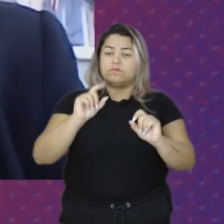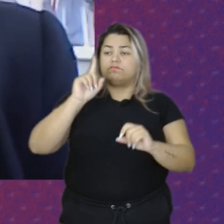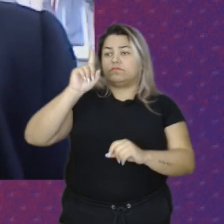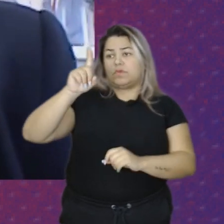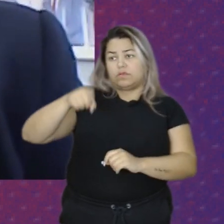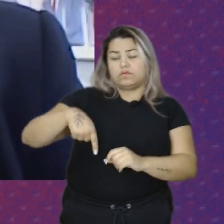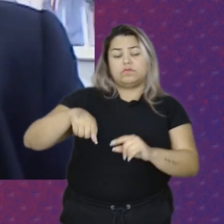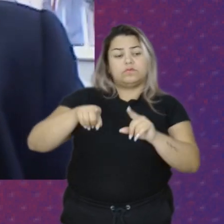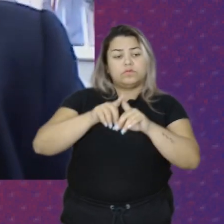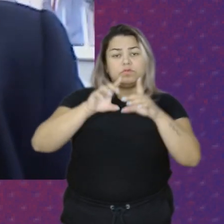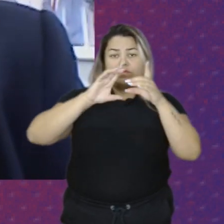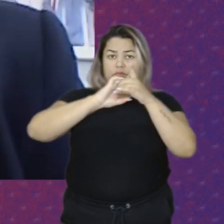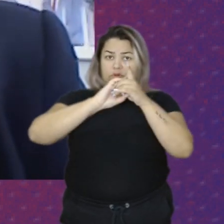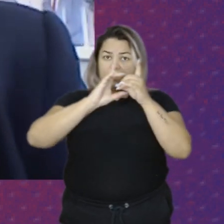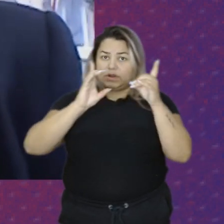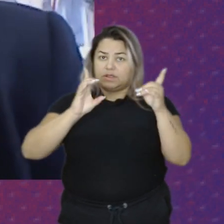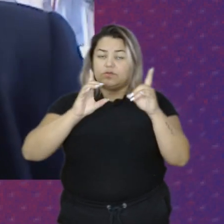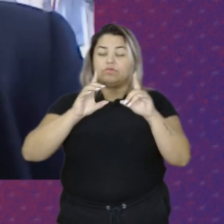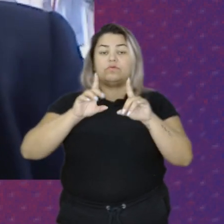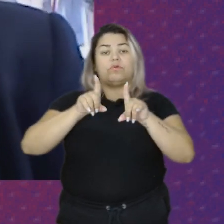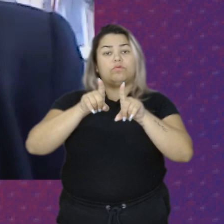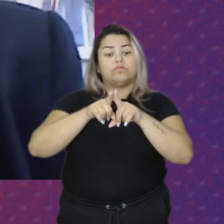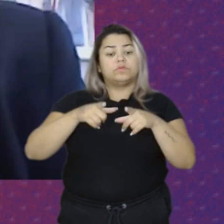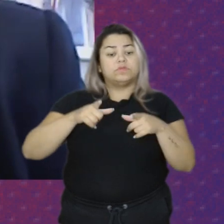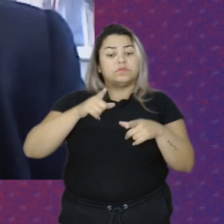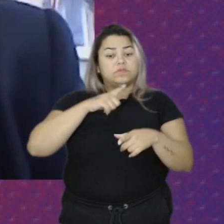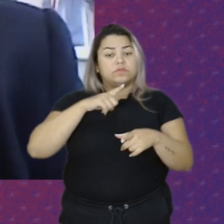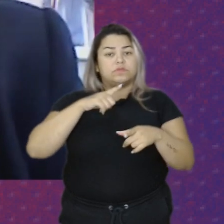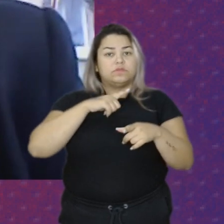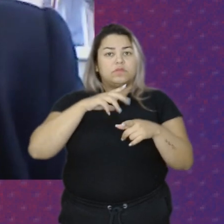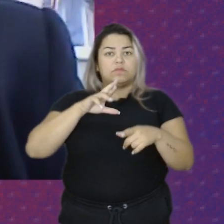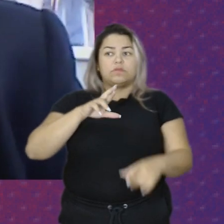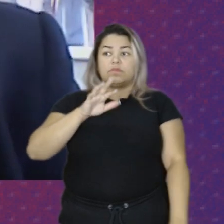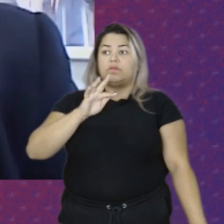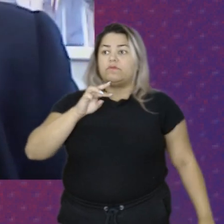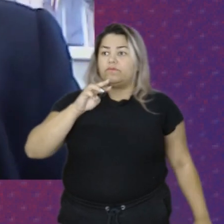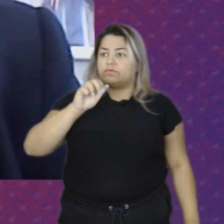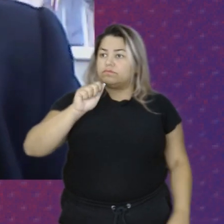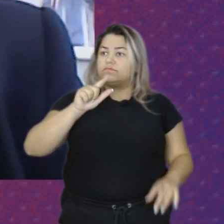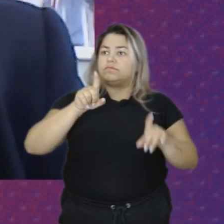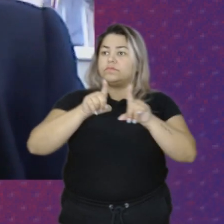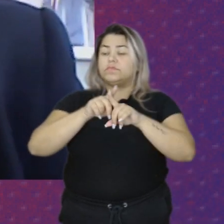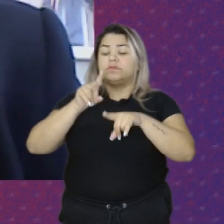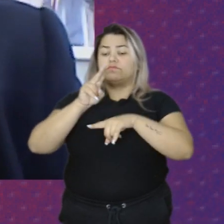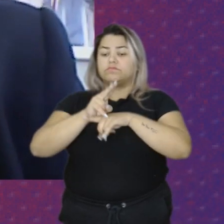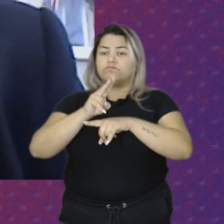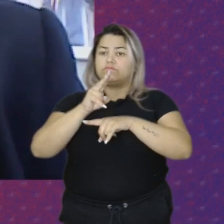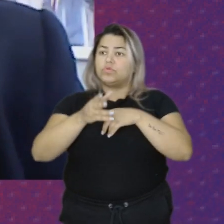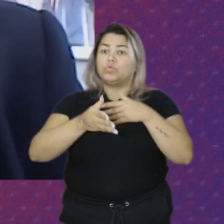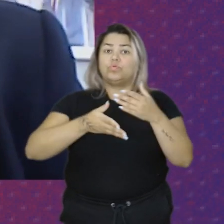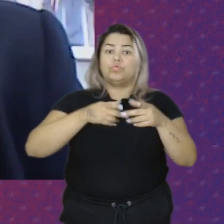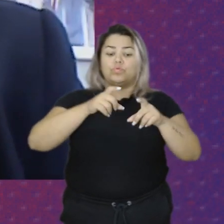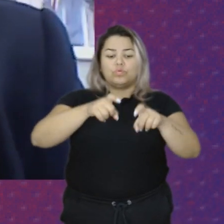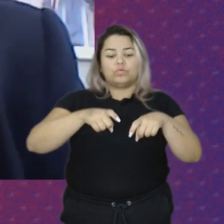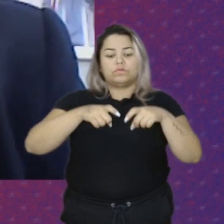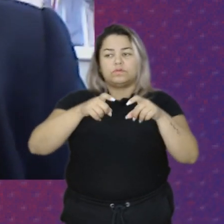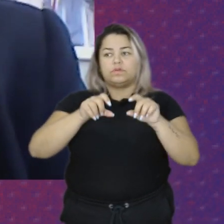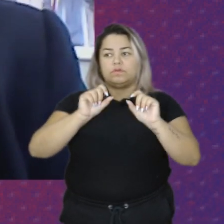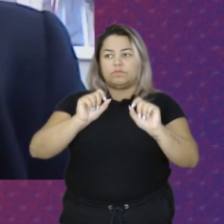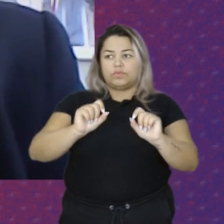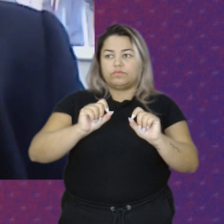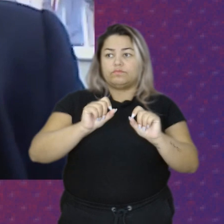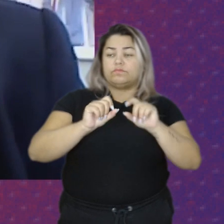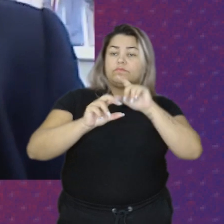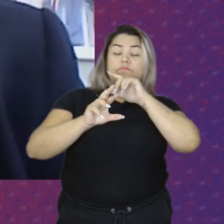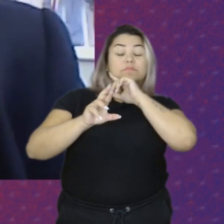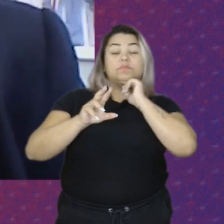seja democrático, né? Onde tenha a reforma agrária que a gente sempre defendeu no campo, uma reforma agrária